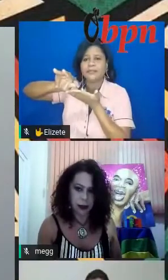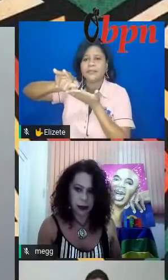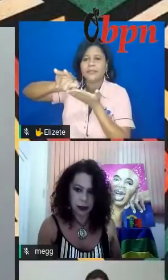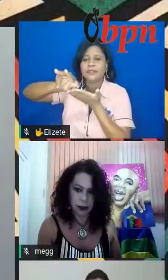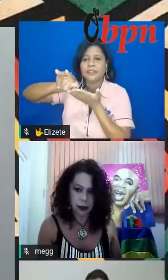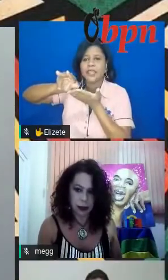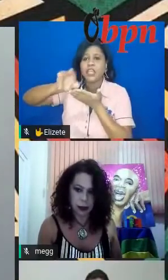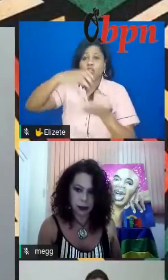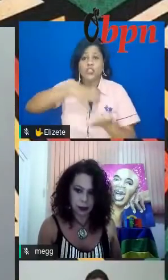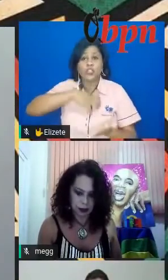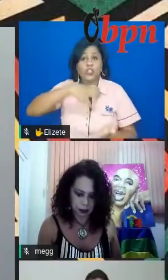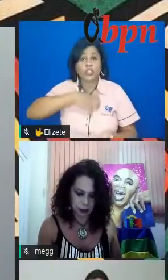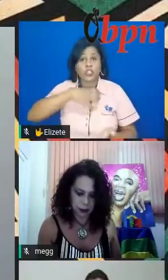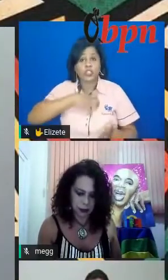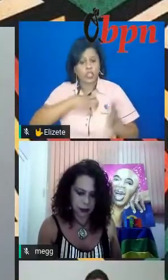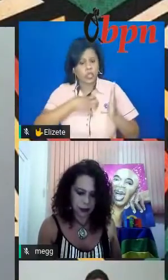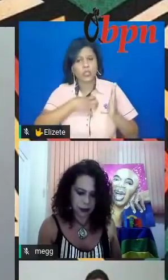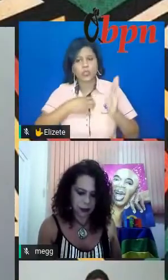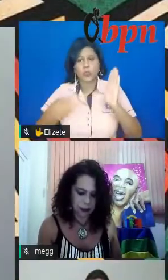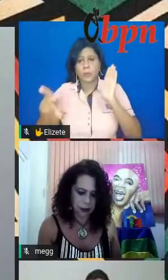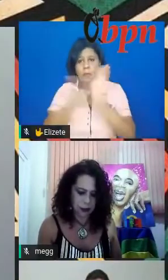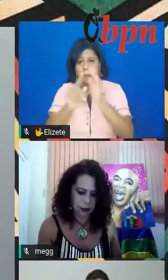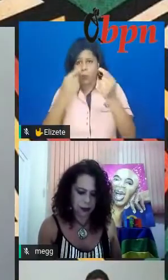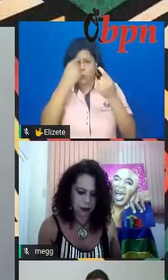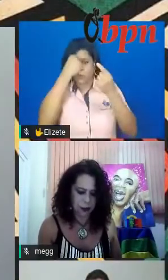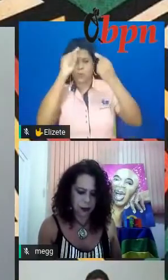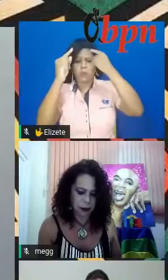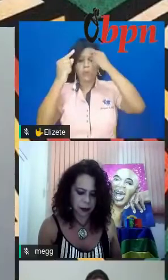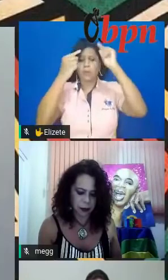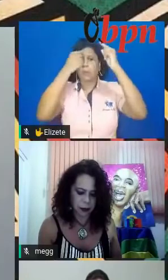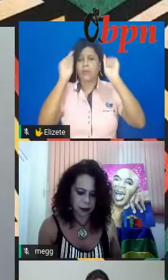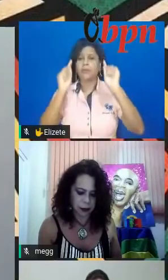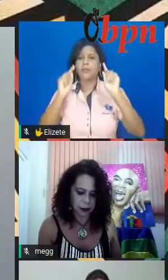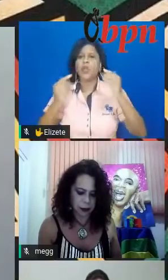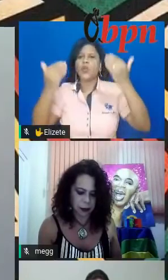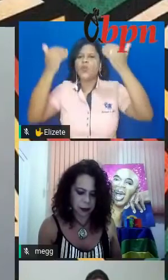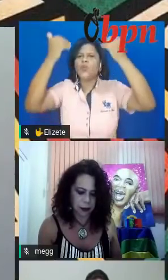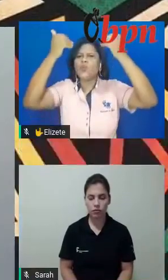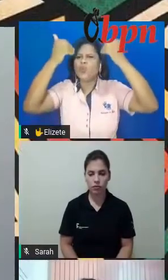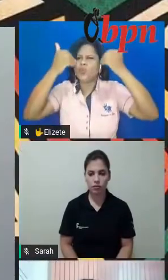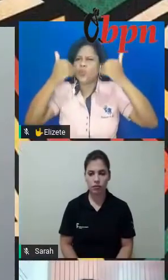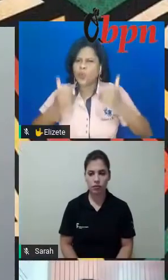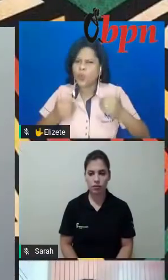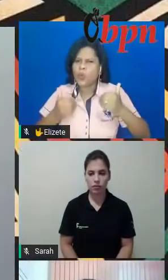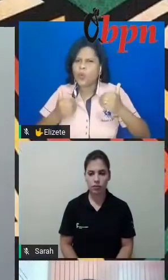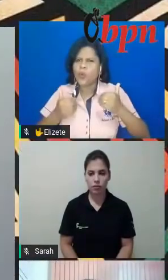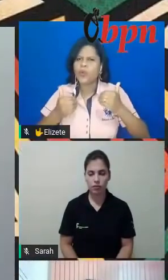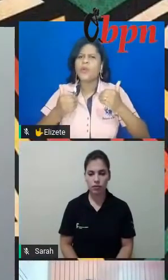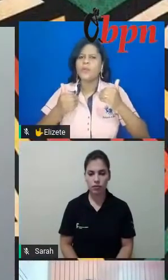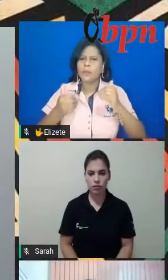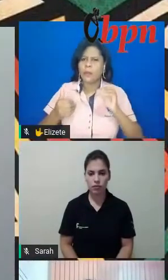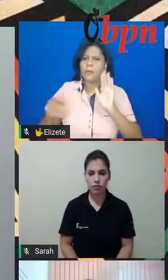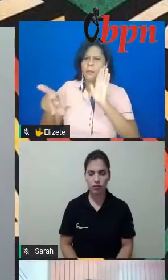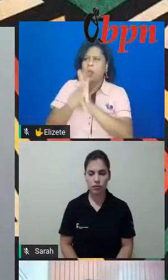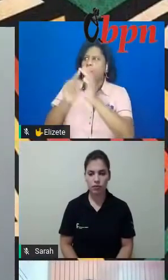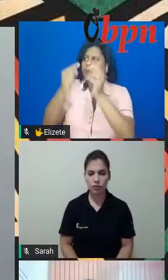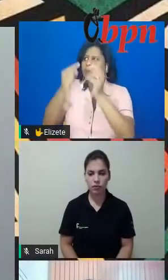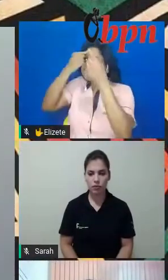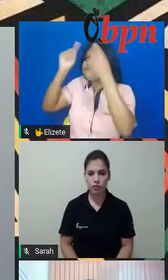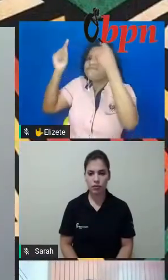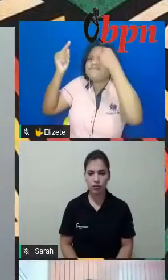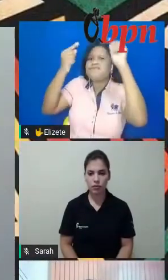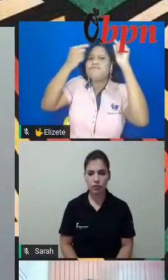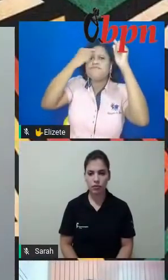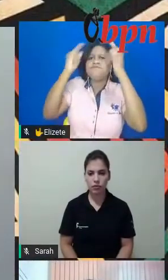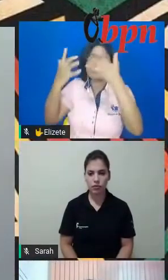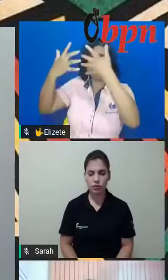modalidades e engenhosidades. O corpo engenhoso, quando a gente pensa esse